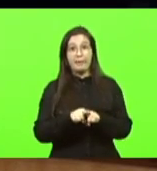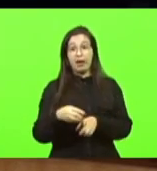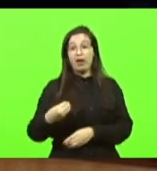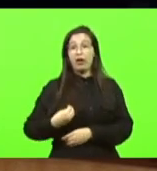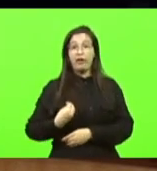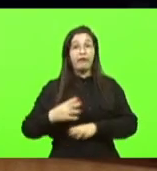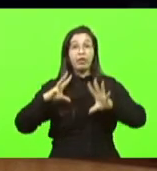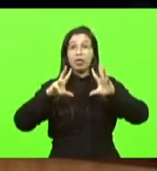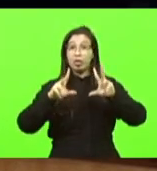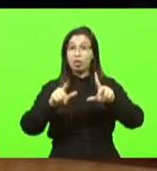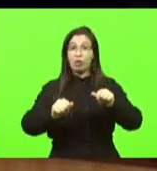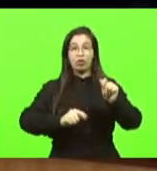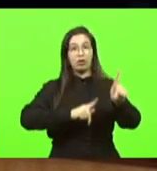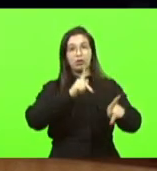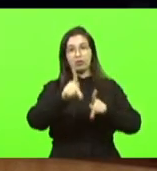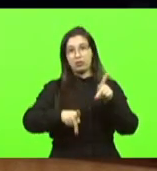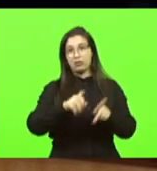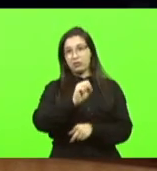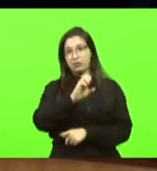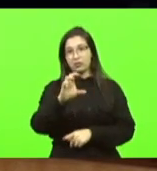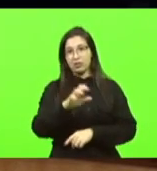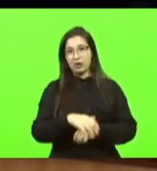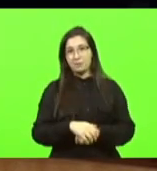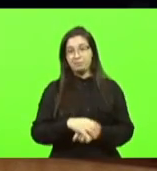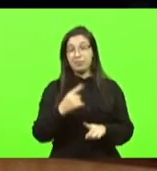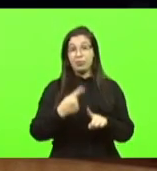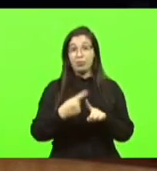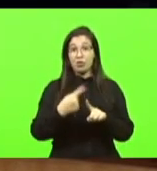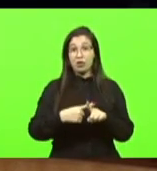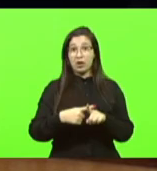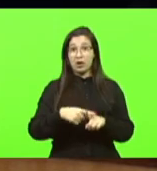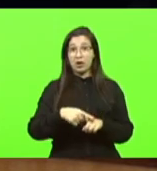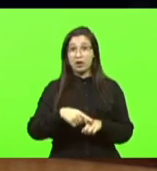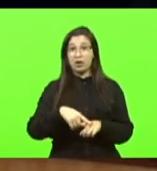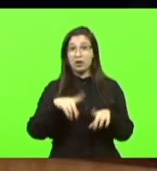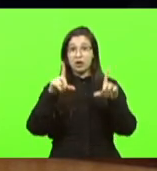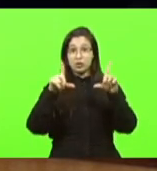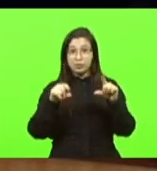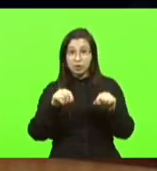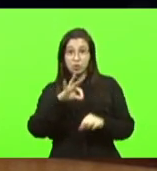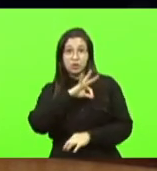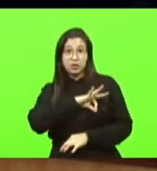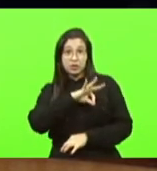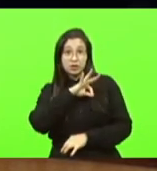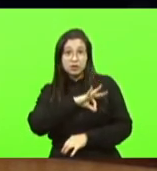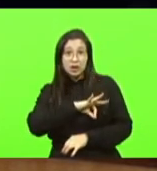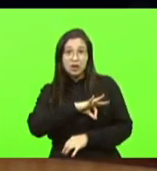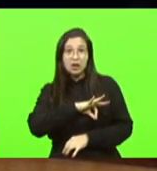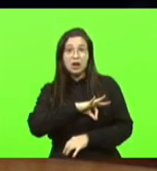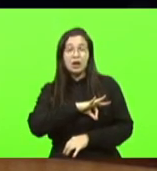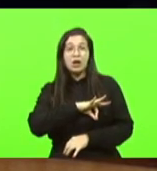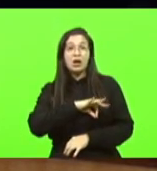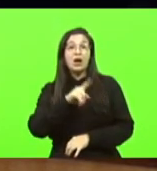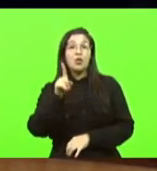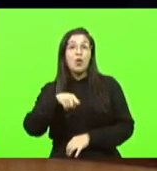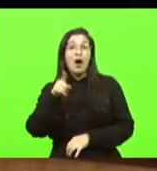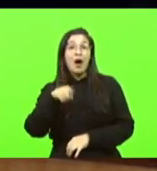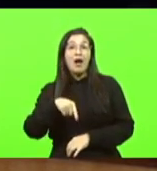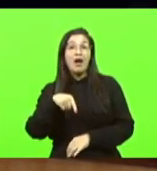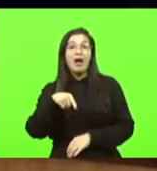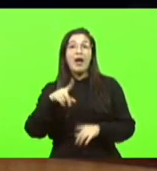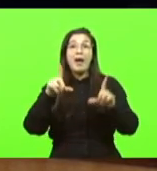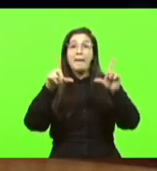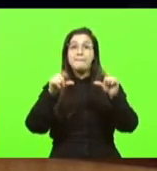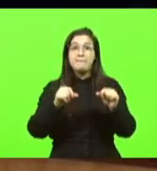vida de todos os catarinenses porque menos renda para o servidor Berlanda é menos gente